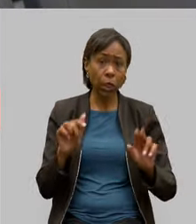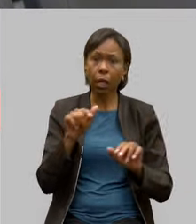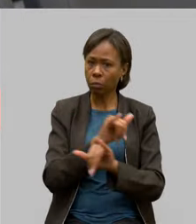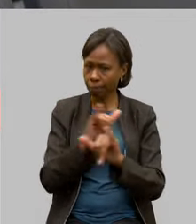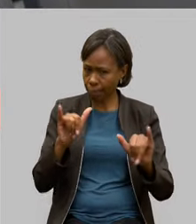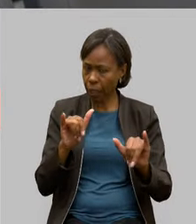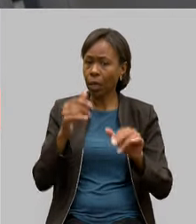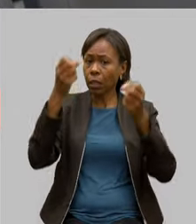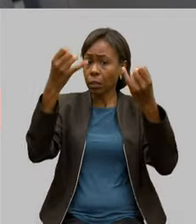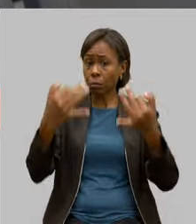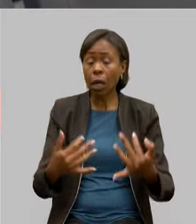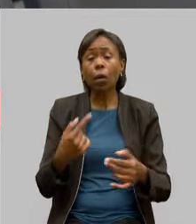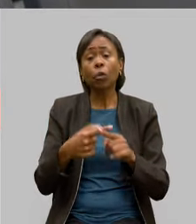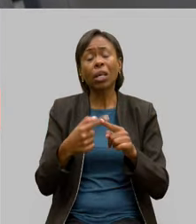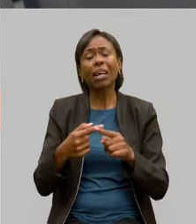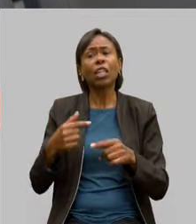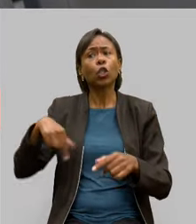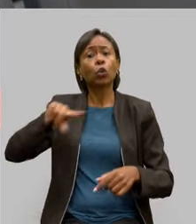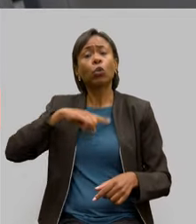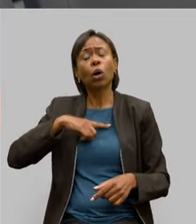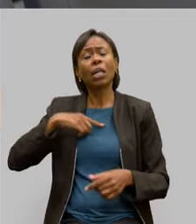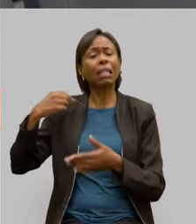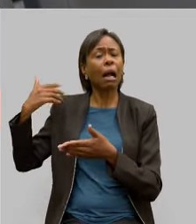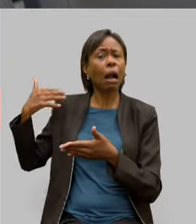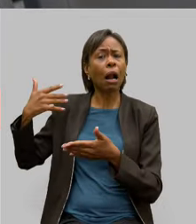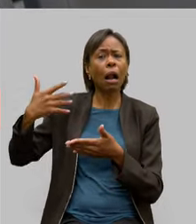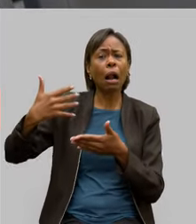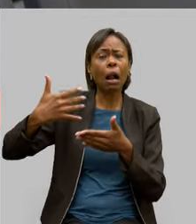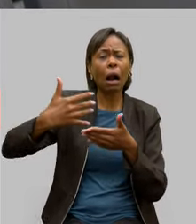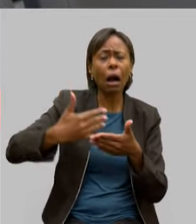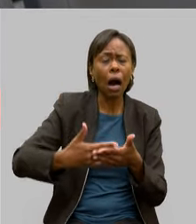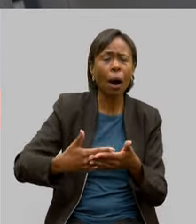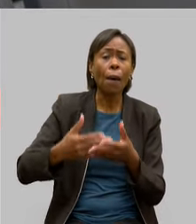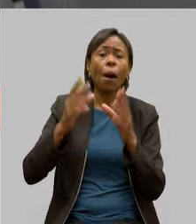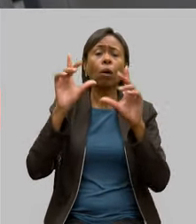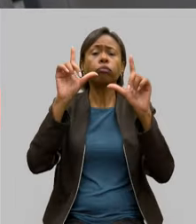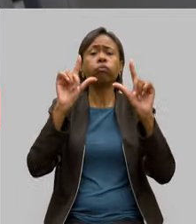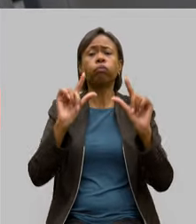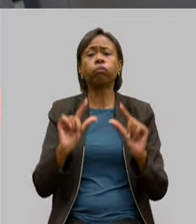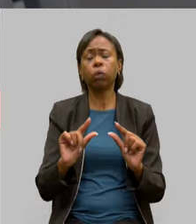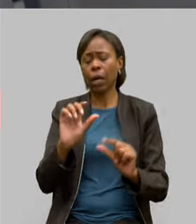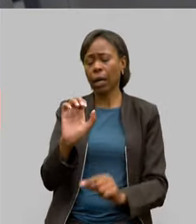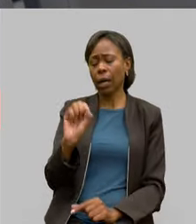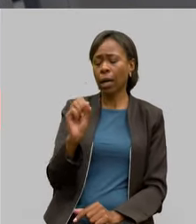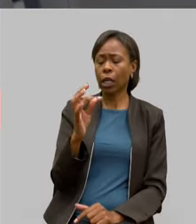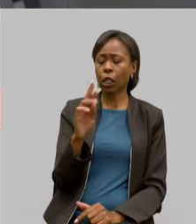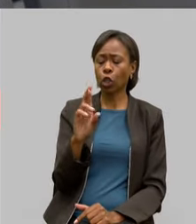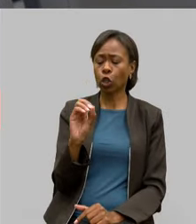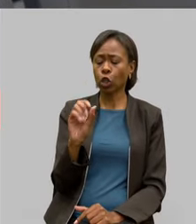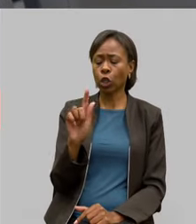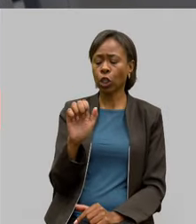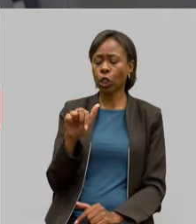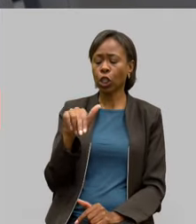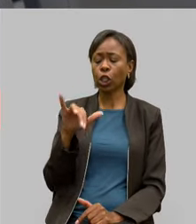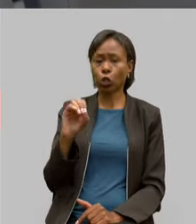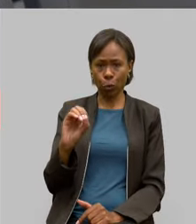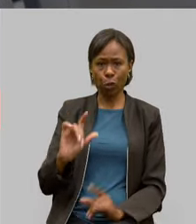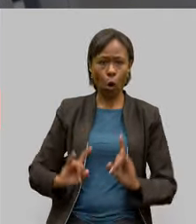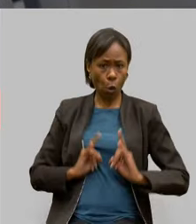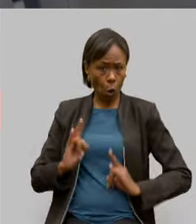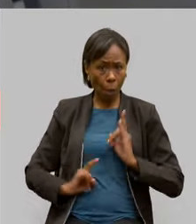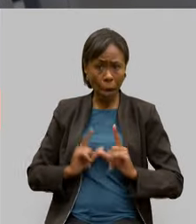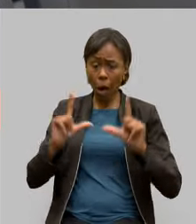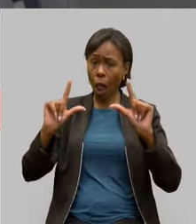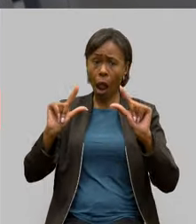perdemos ao longo do tempo estrogênio quando Nós entramos nessa fase da vida clim matéria menopausa Então o que mais nos